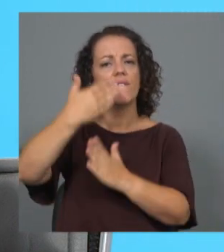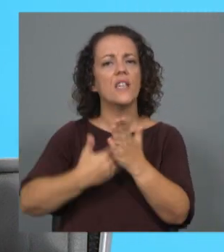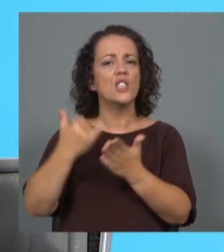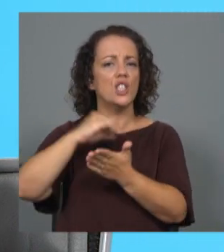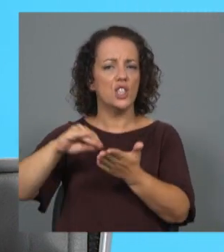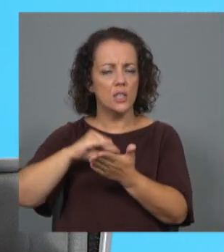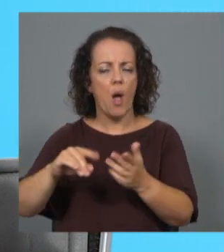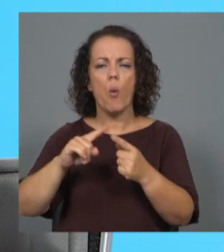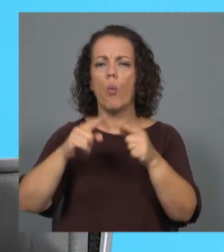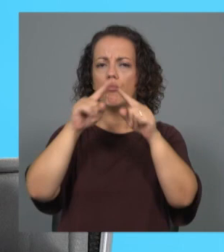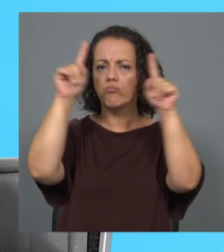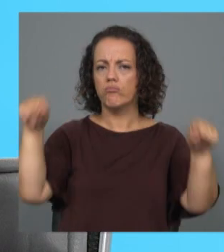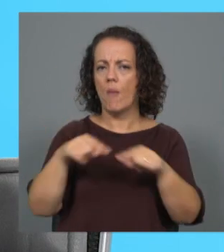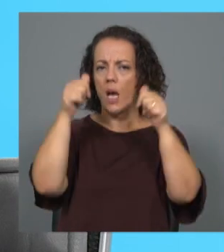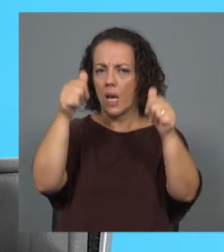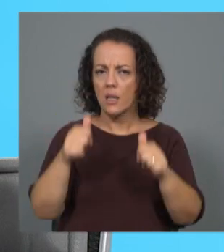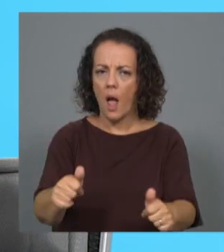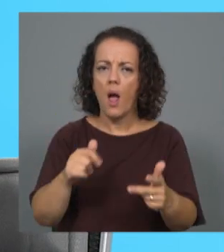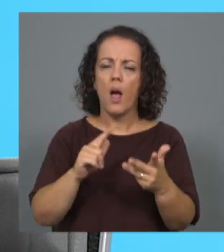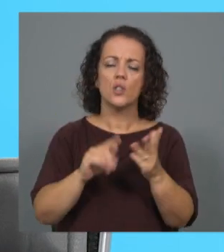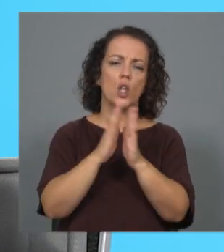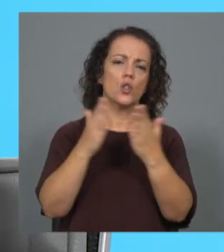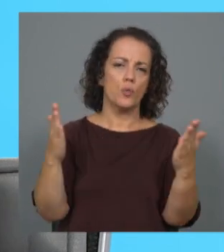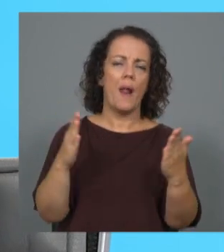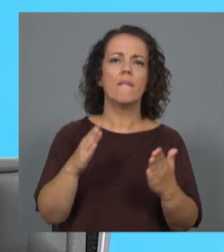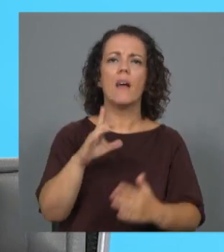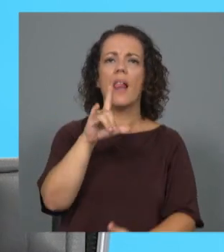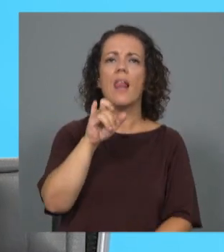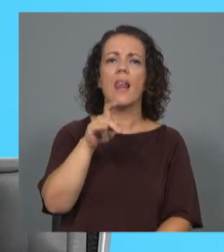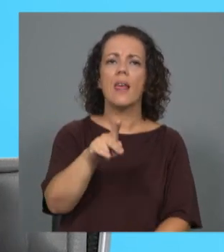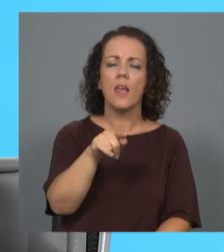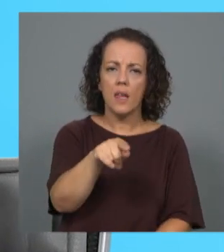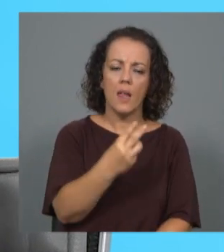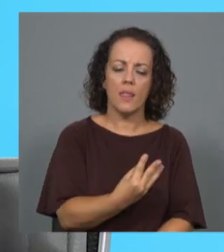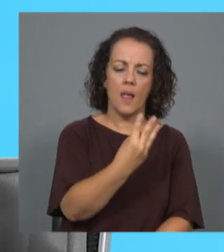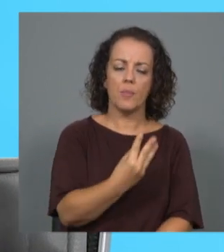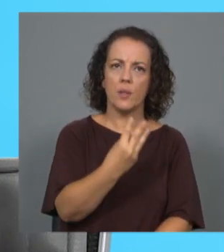como o cartaz e o desdobrável. O link é